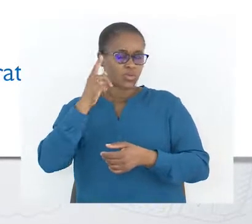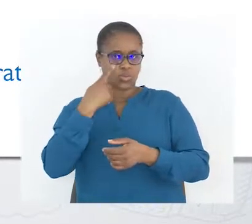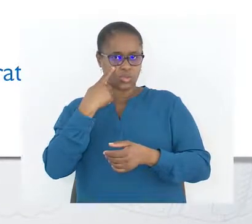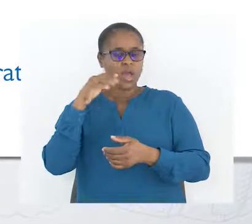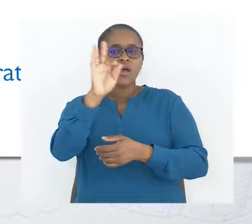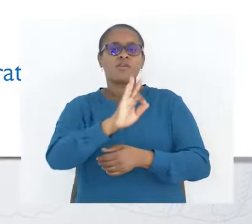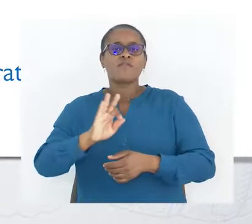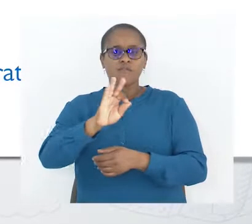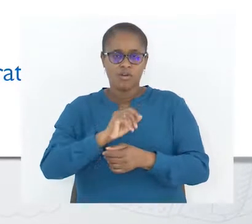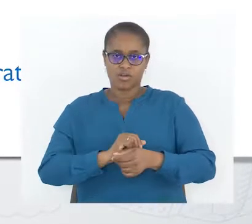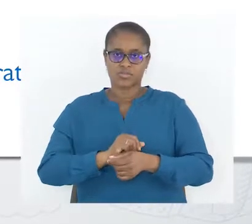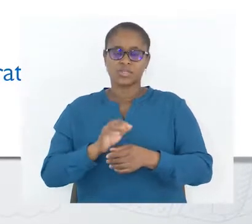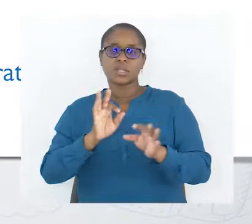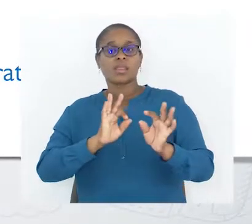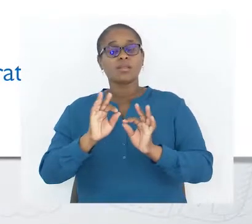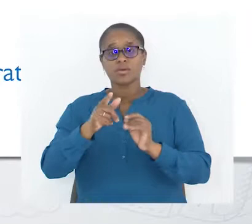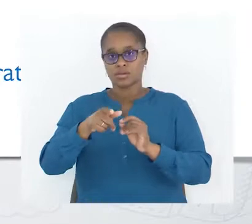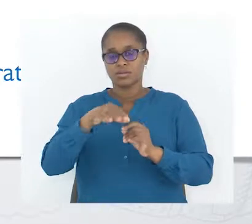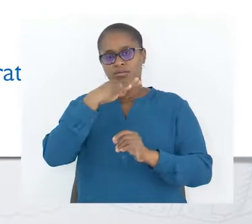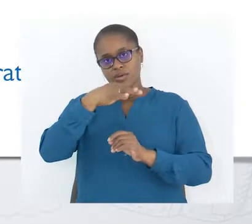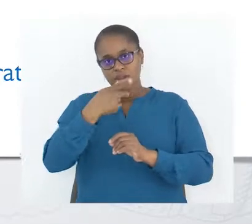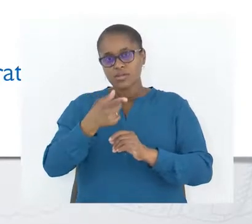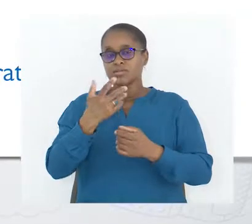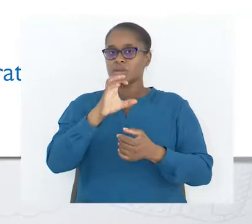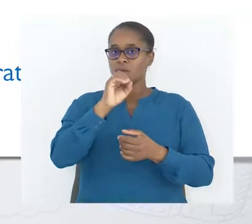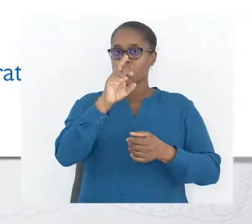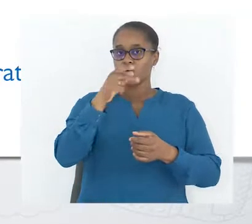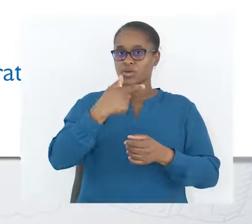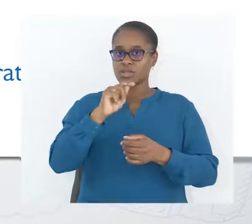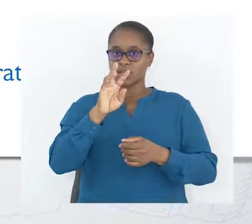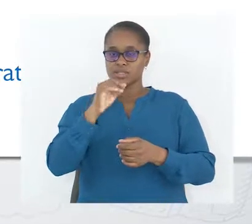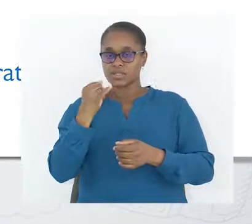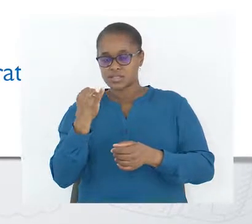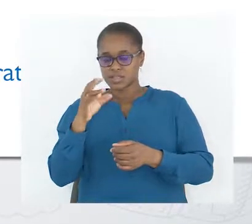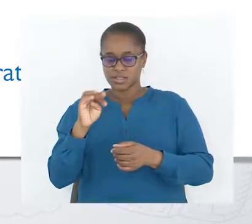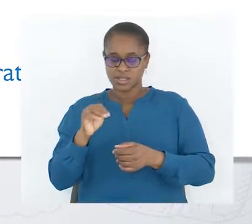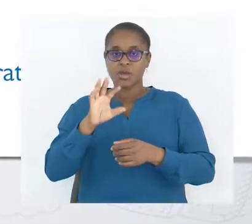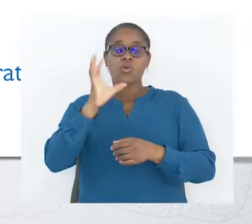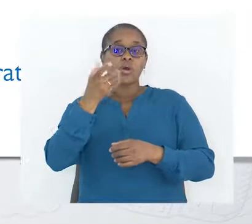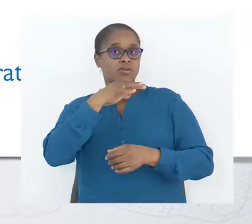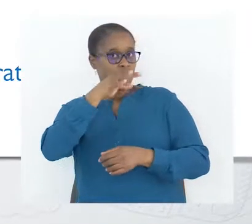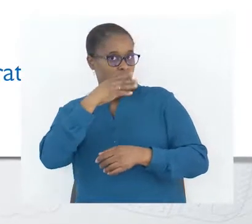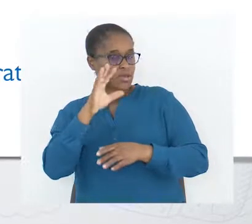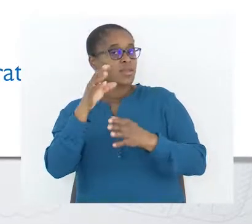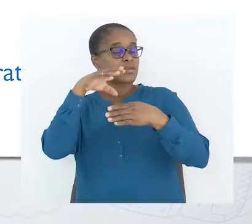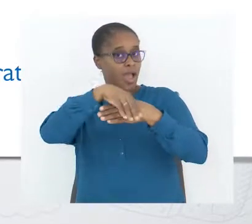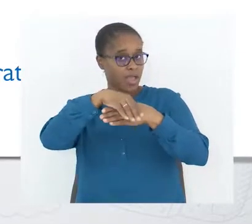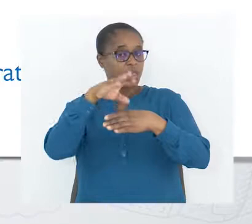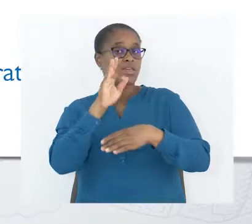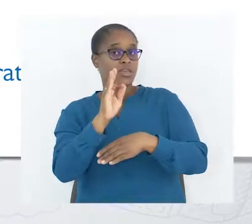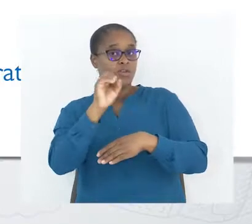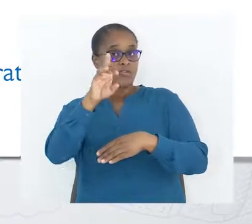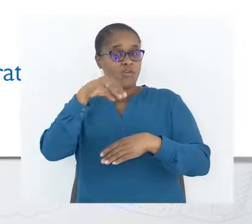importante conhecer as formas de tratamento, neste caso a cortesia, que nós já falamos quando estávamos a falar das cartas formais. Estão a lembrar